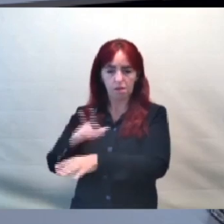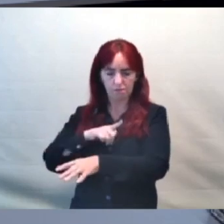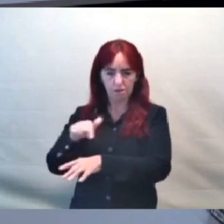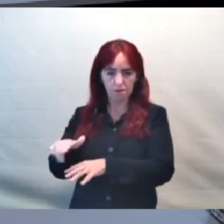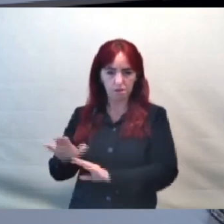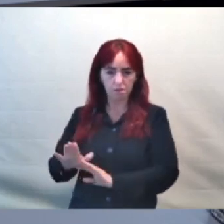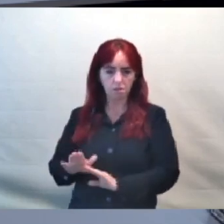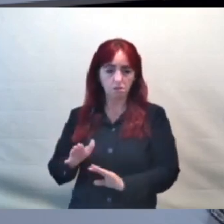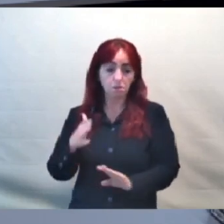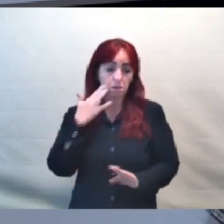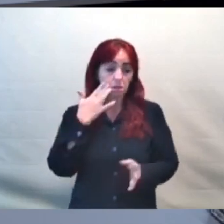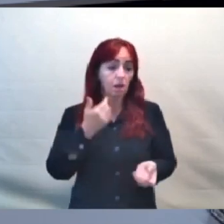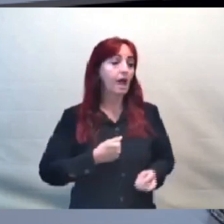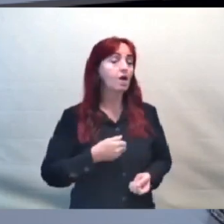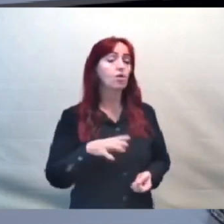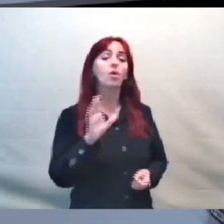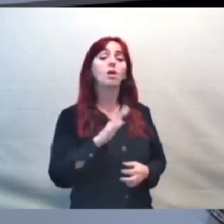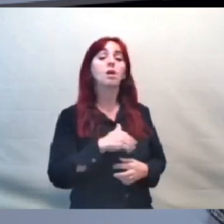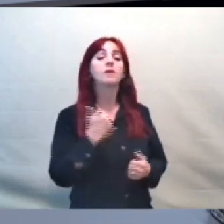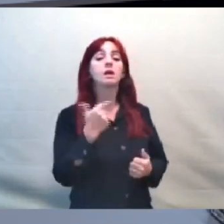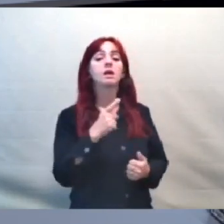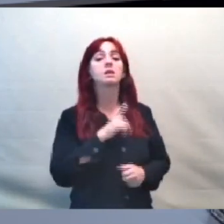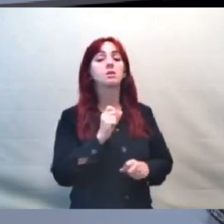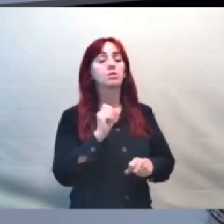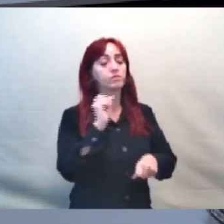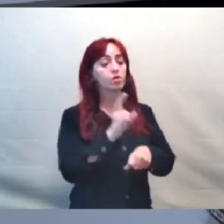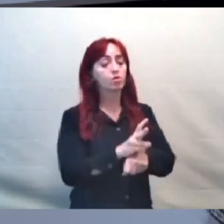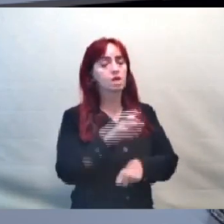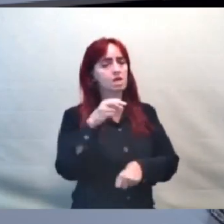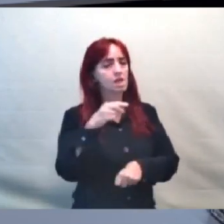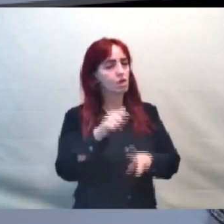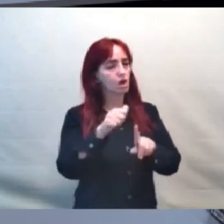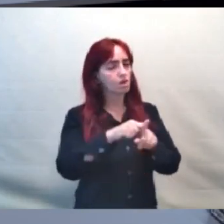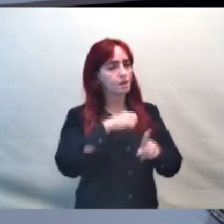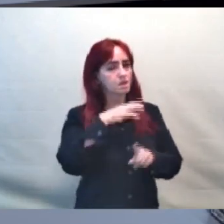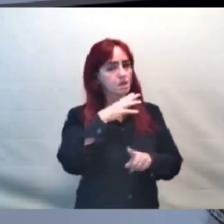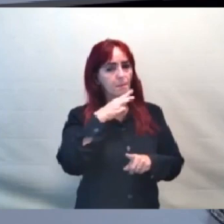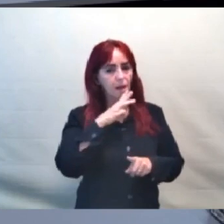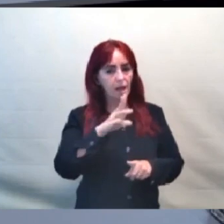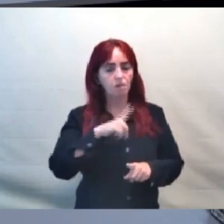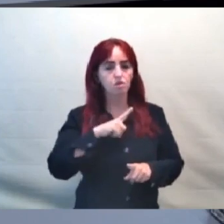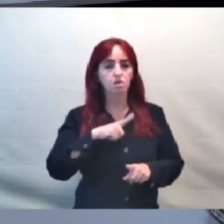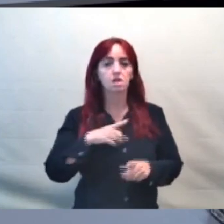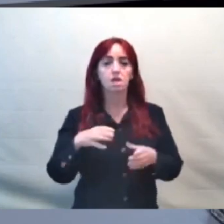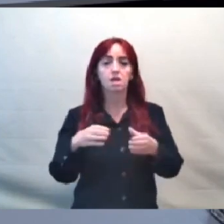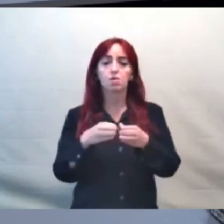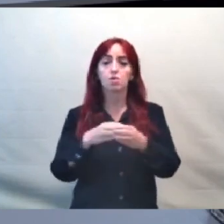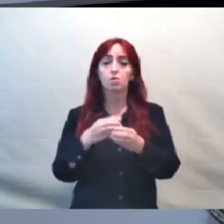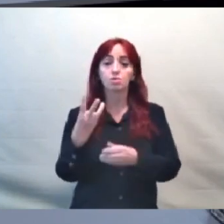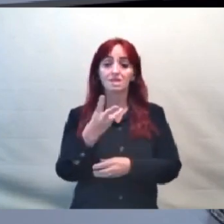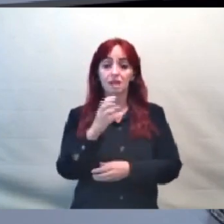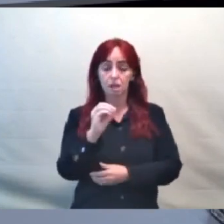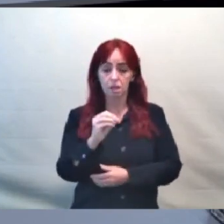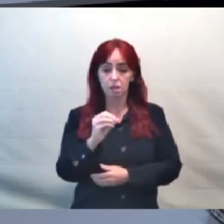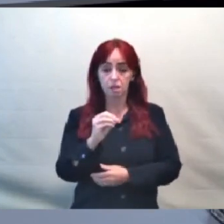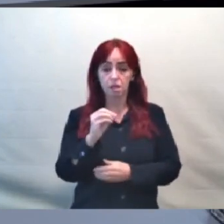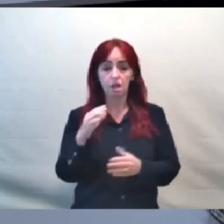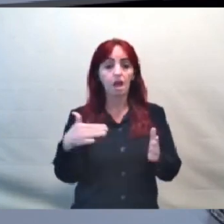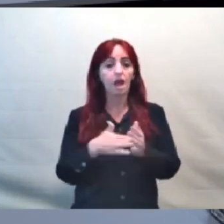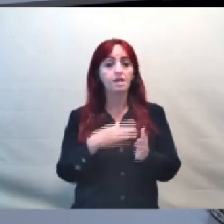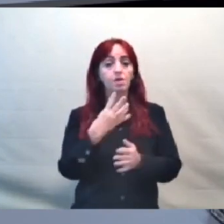em março. Estamos com 30 equipes, vamos chegar a 41, e temos uma sinalização de